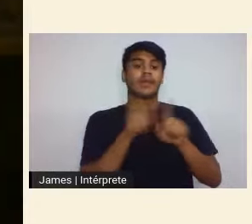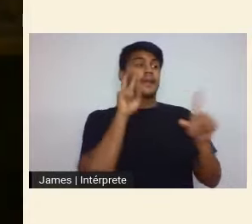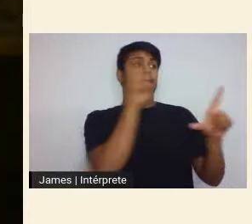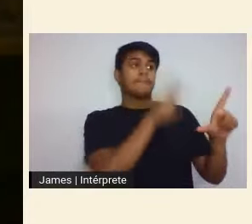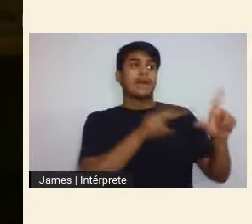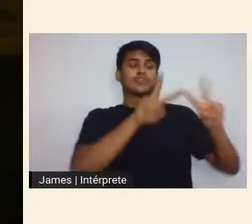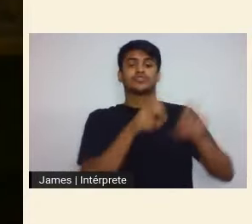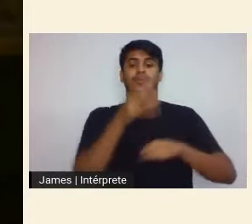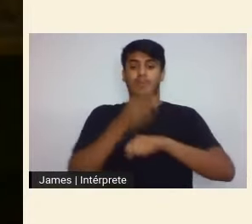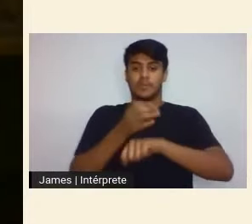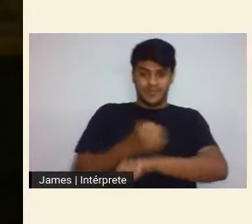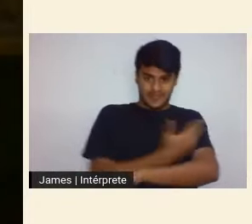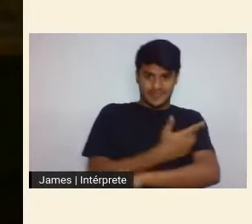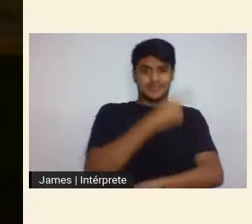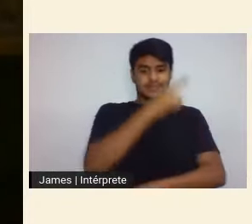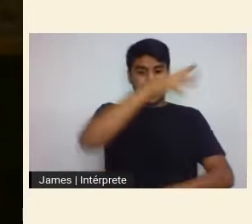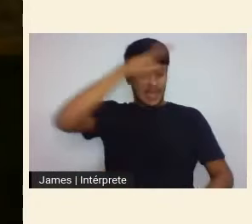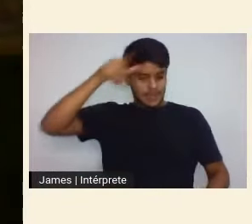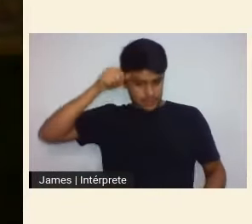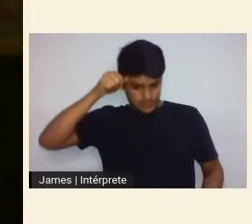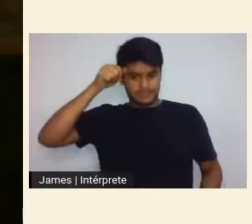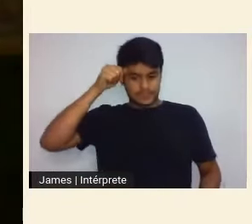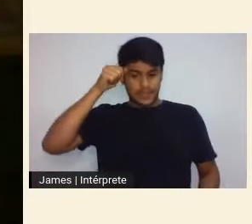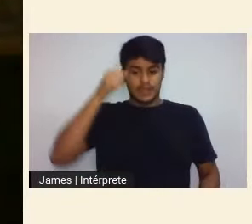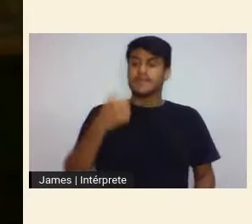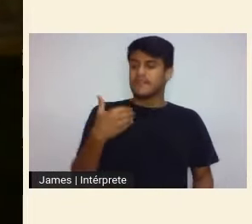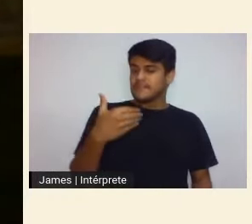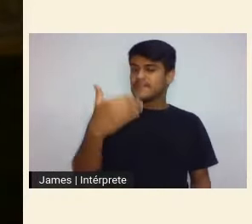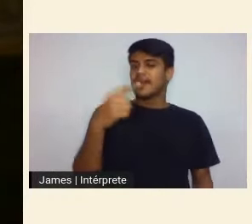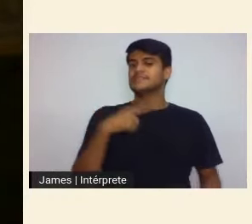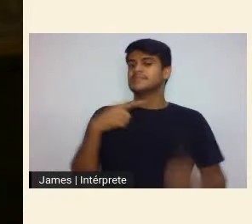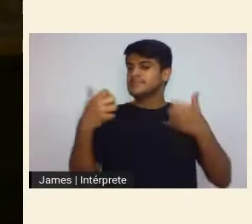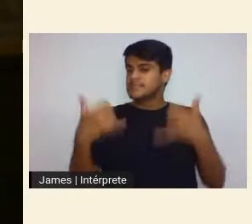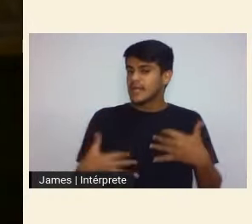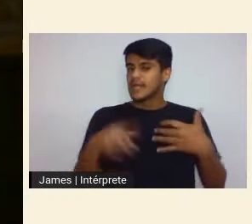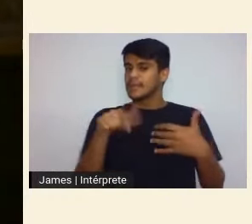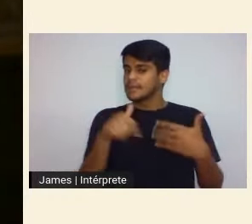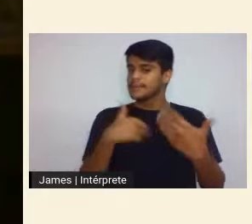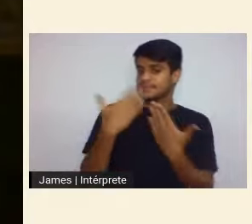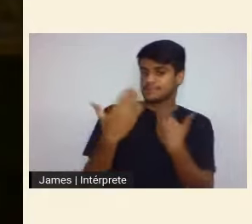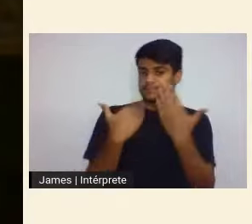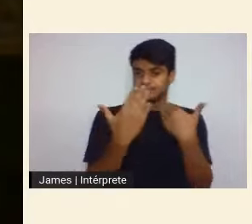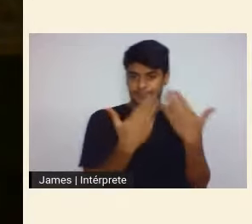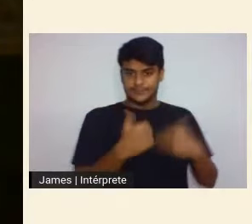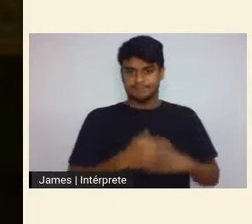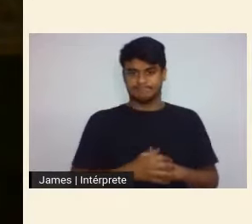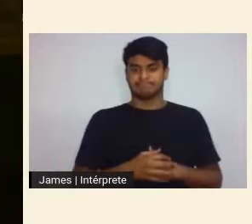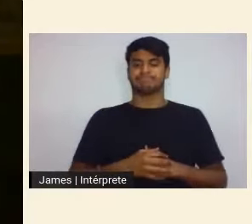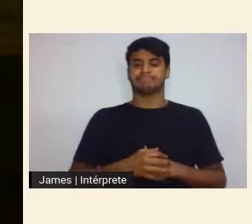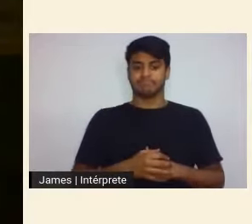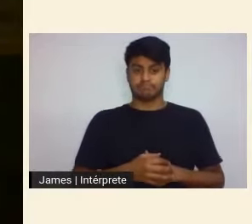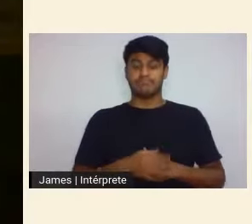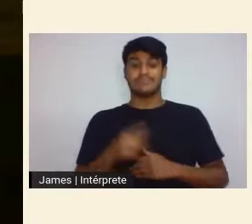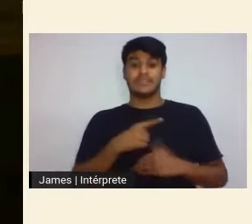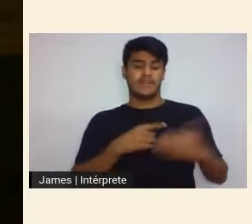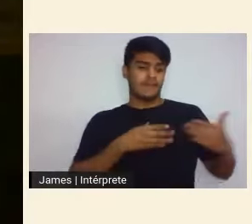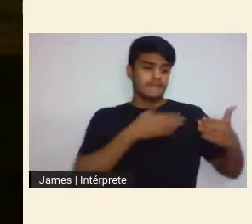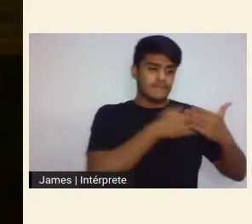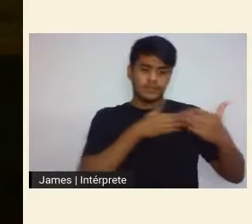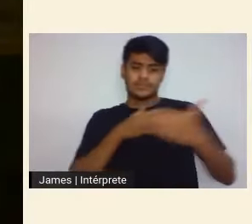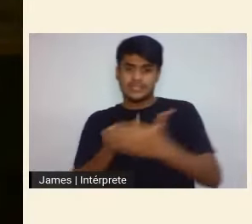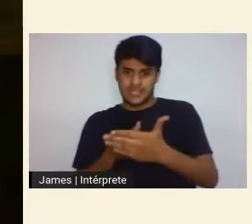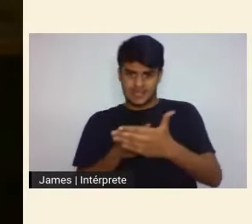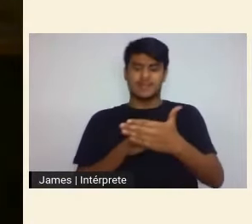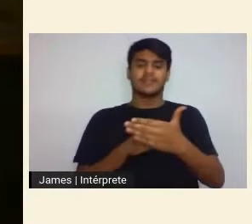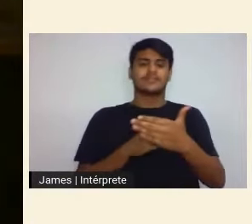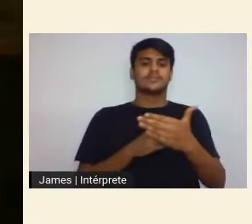um pouco pontuando, lendo, assim, e comentando com vocês. Fronteiras geográficas, fronteiras políticas,